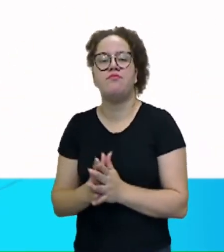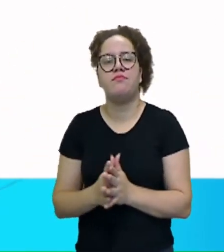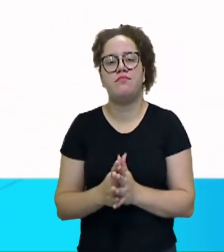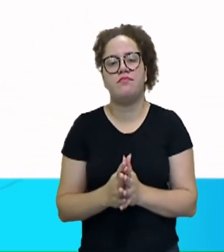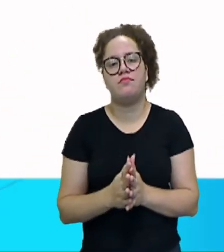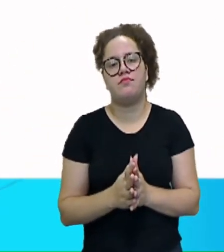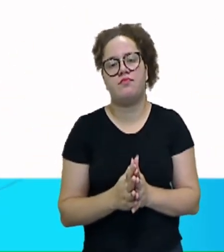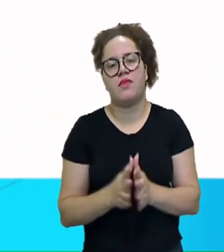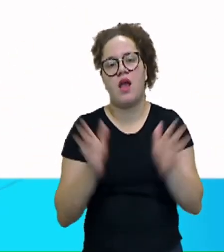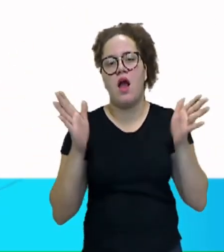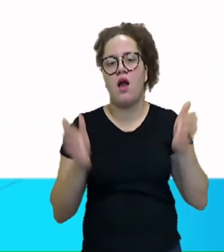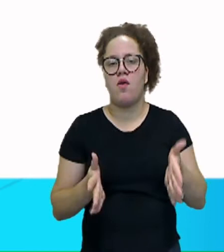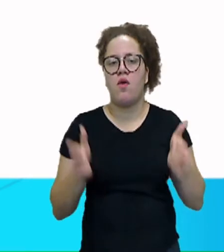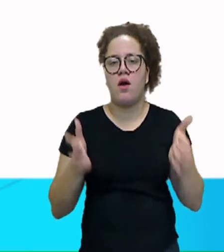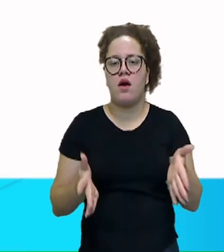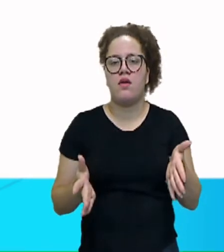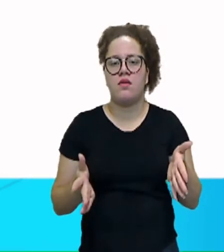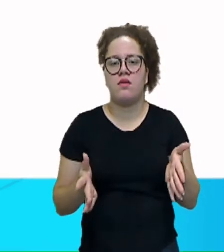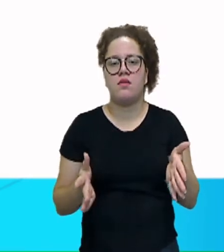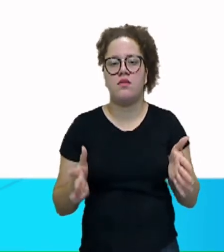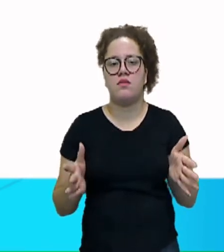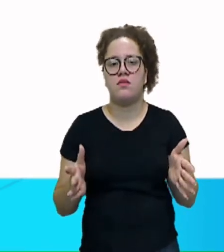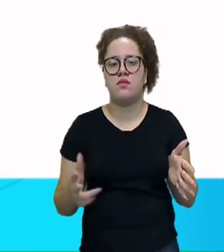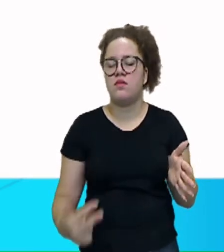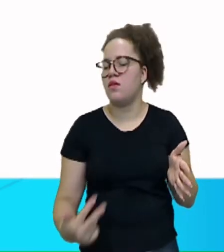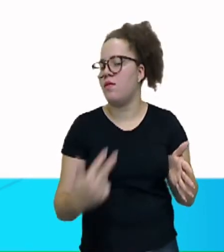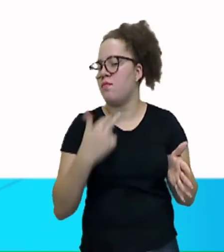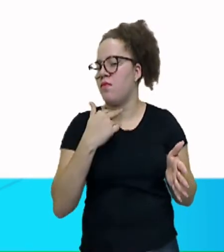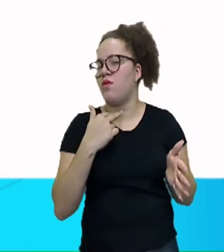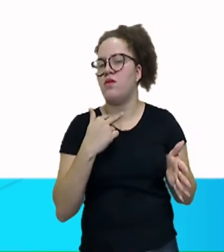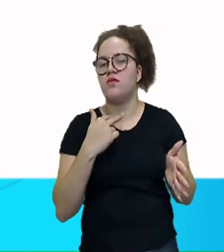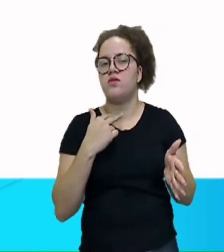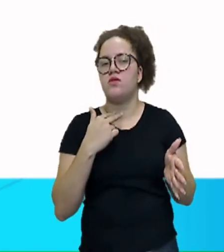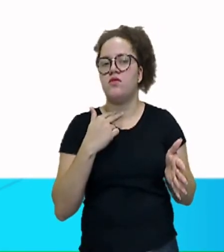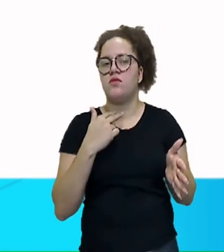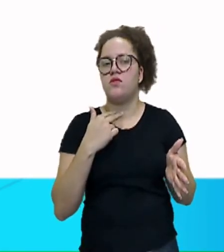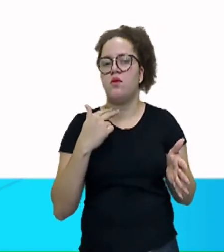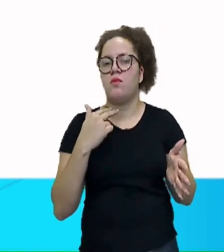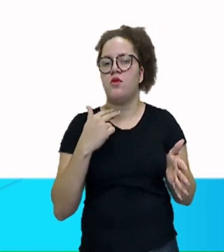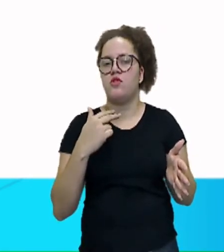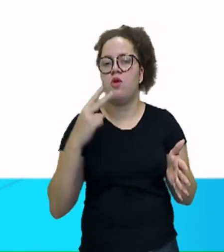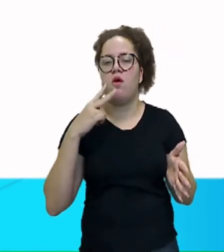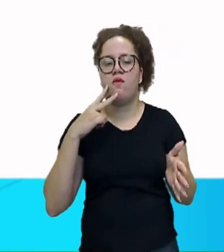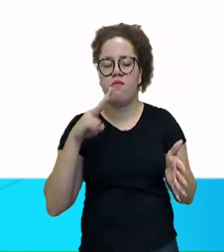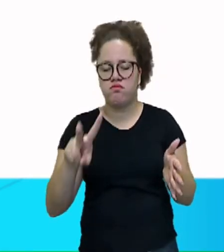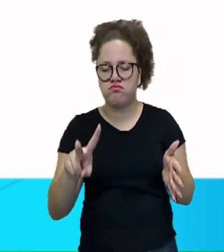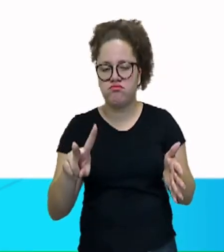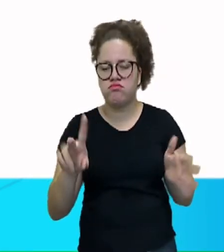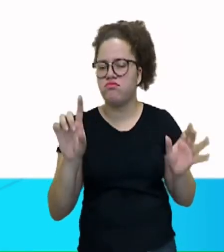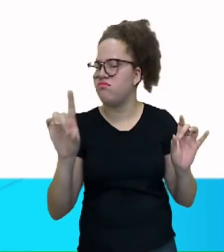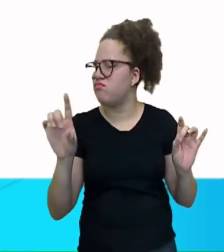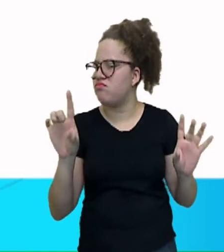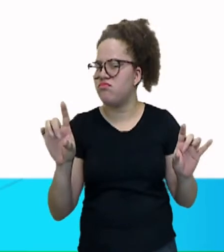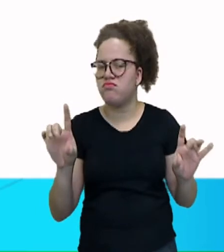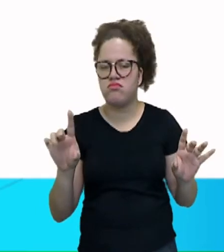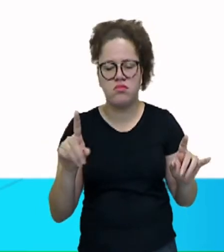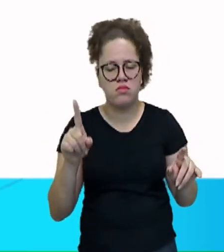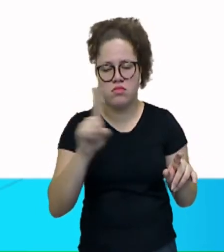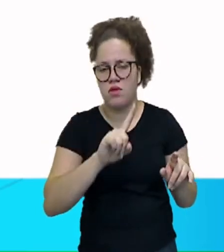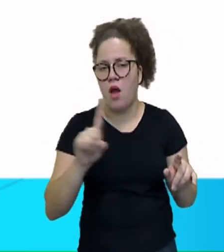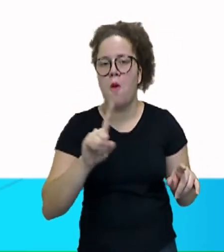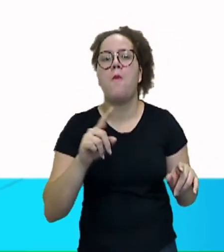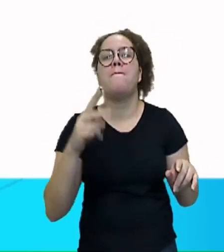Nesse momento, você não pode olhar a figura, né, sozinha. Olhar todo esse